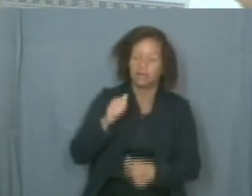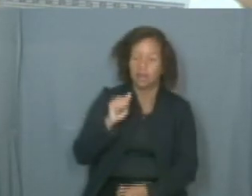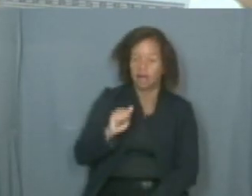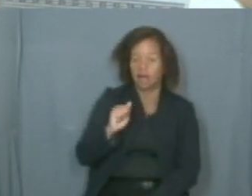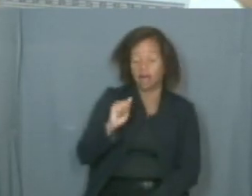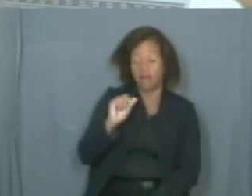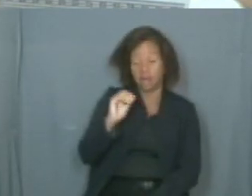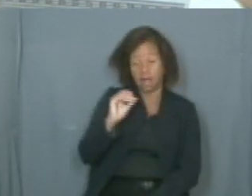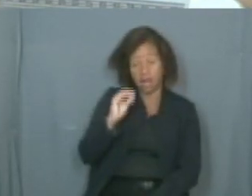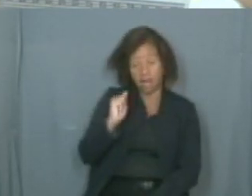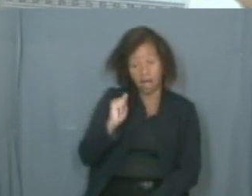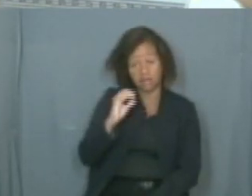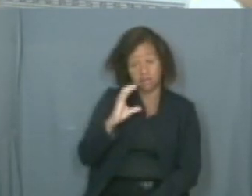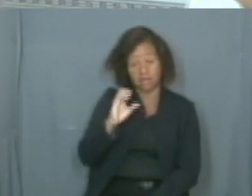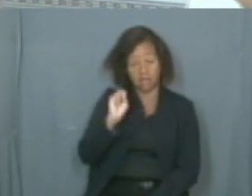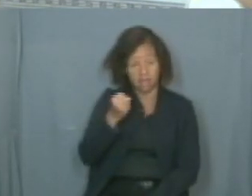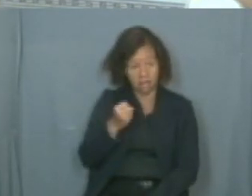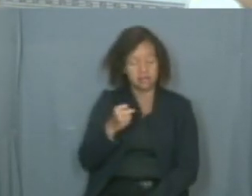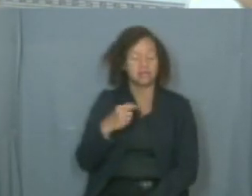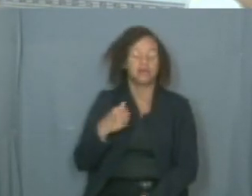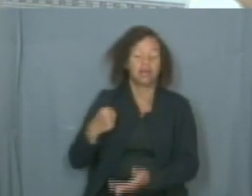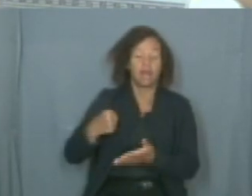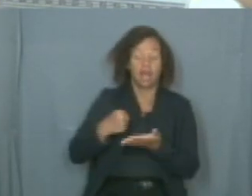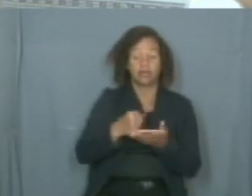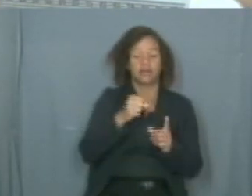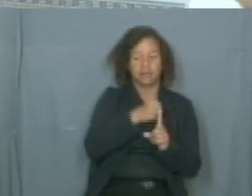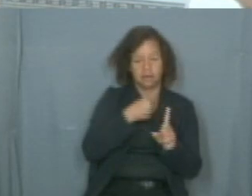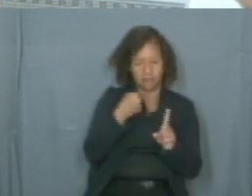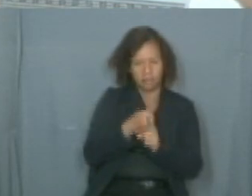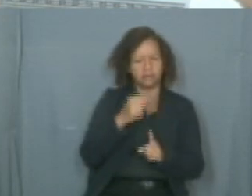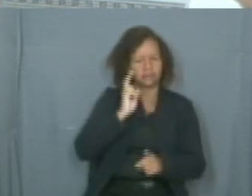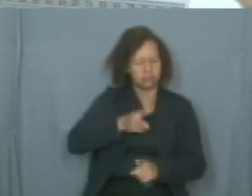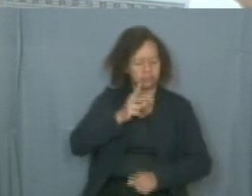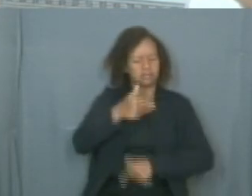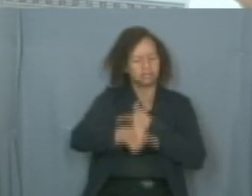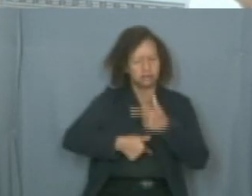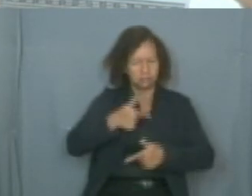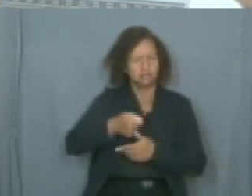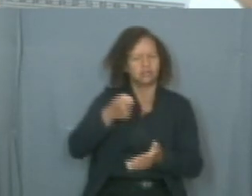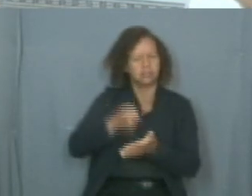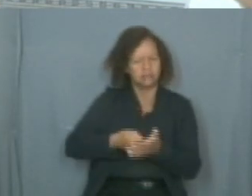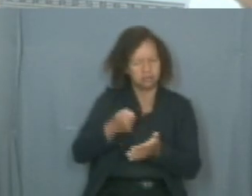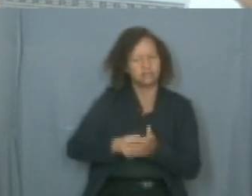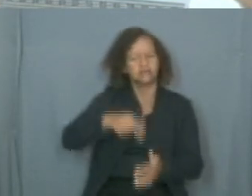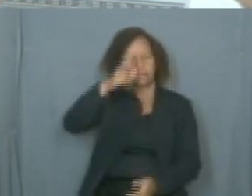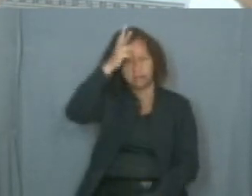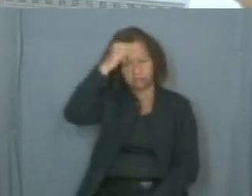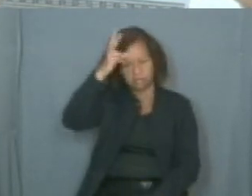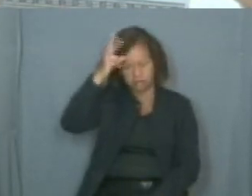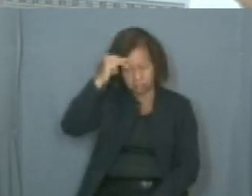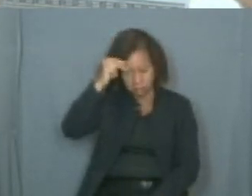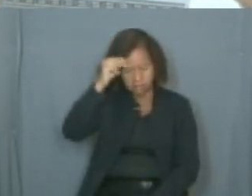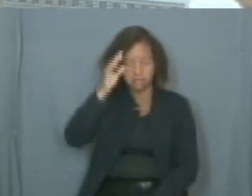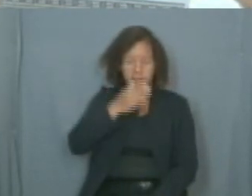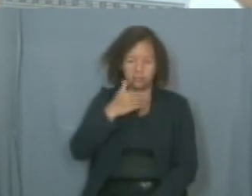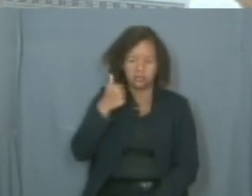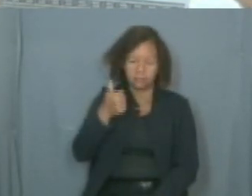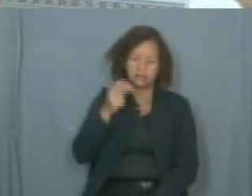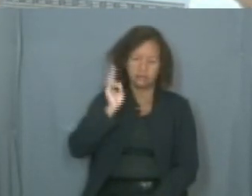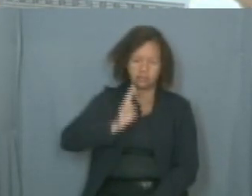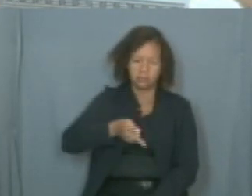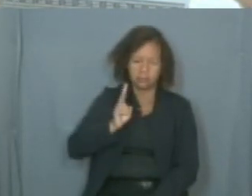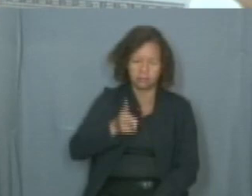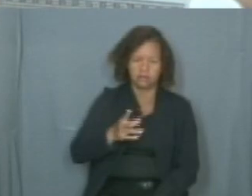ACS, pelos agentes comunitários de saúde. Vamos continuar trabalhando e vamos continuar cobrando do prefeito que possa melhorar cada vez